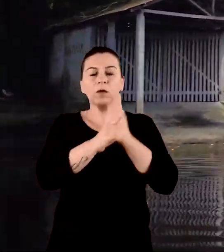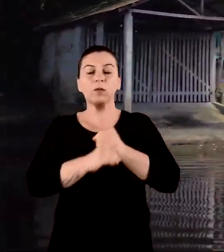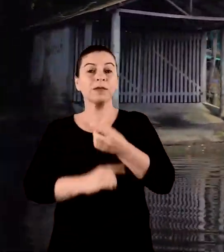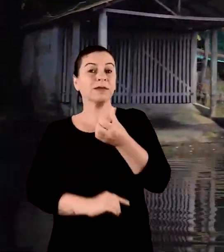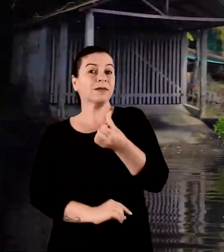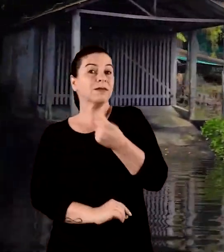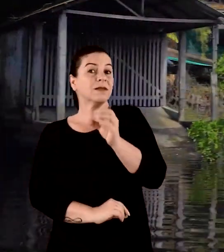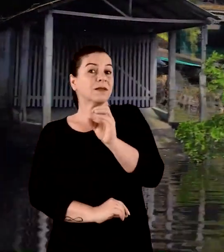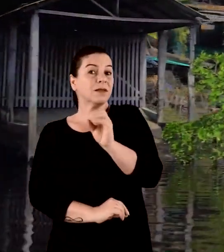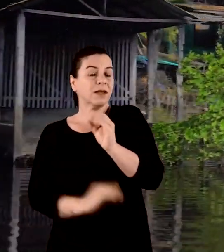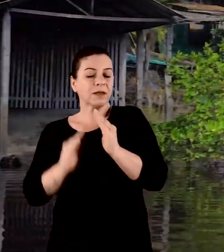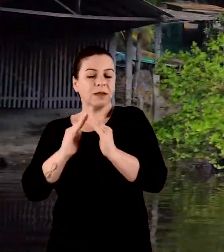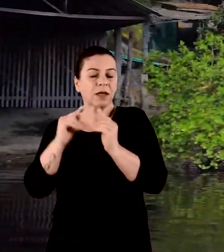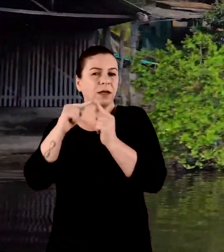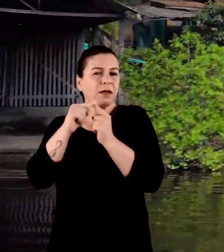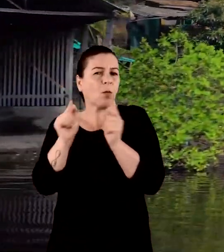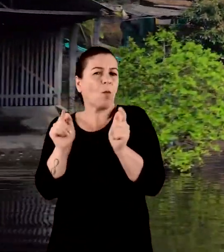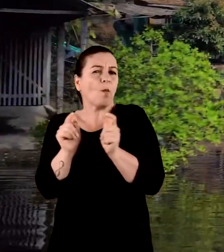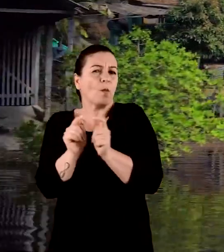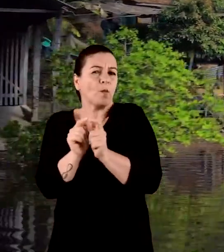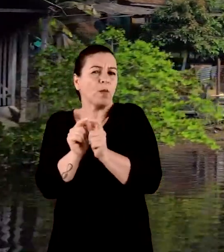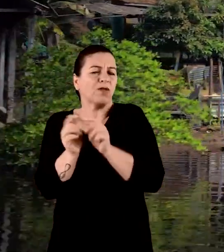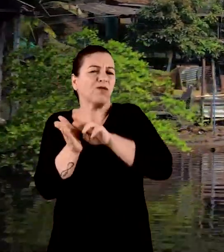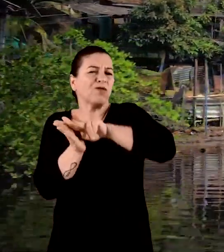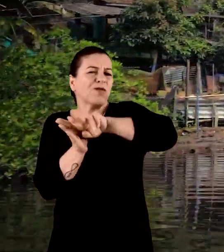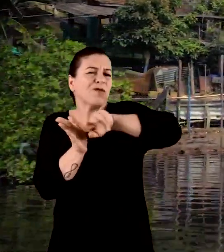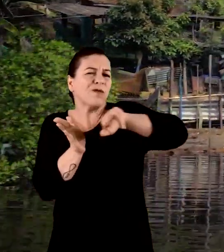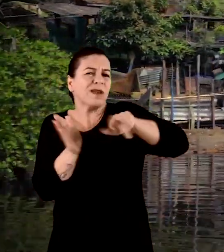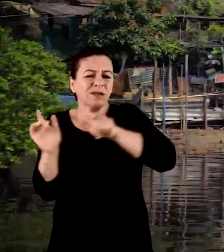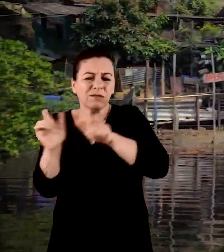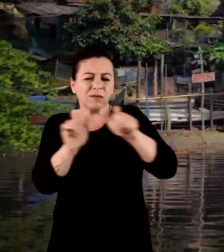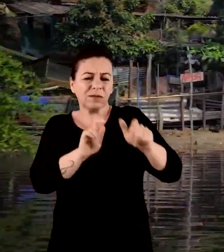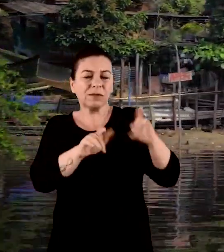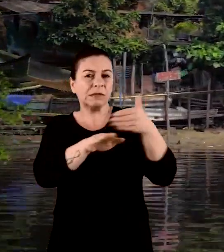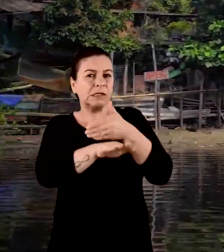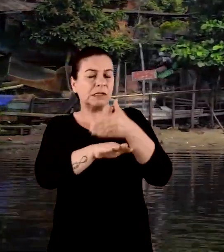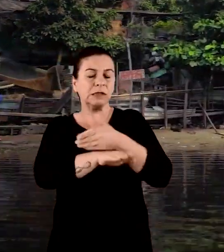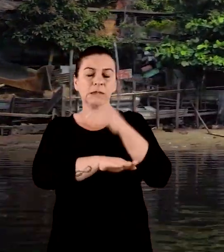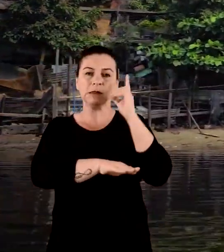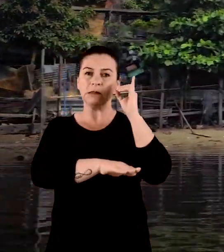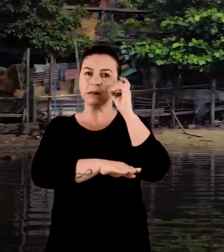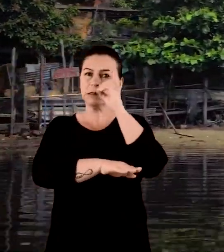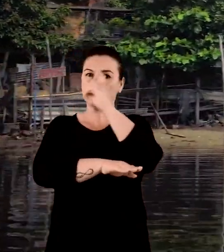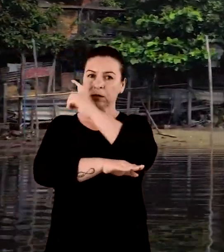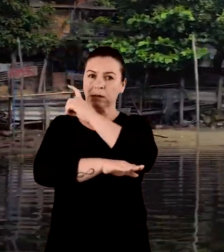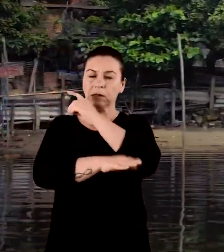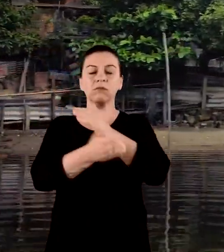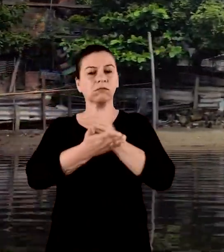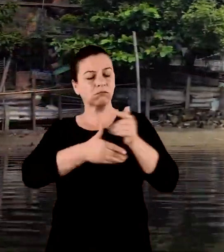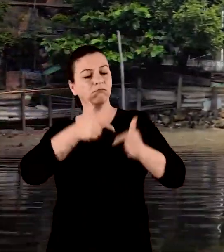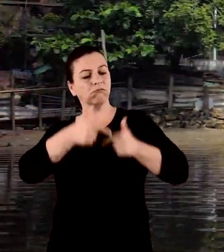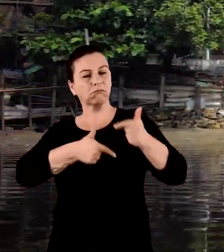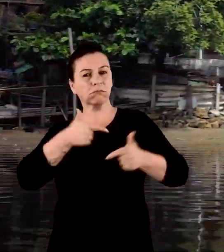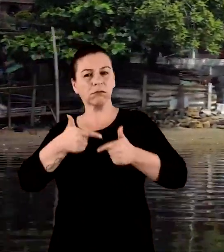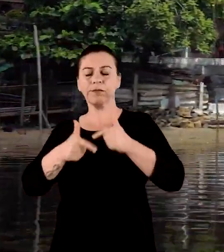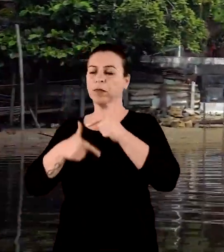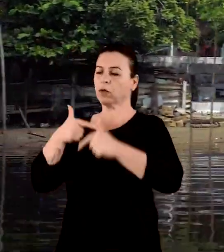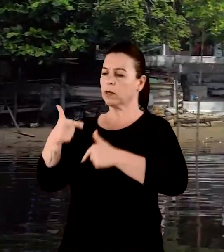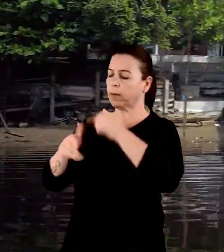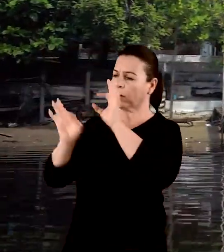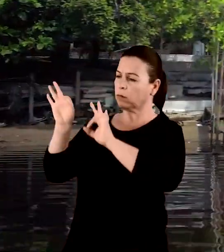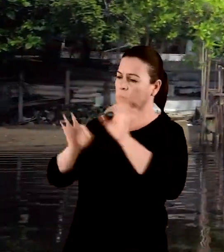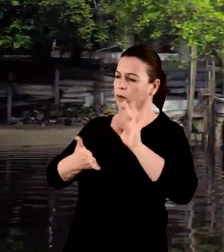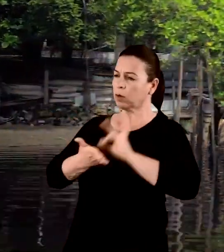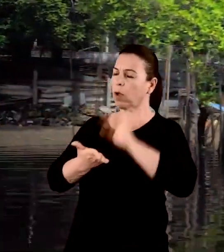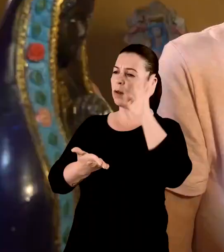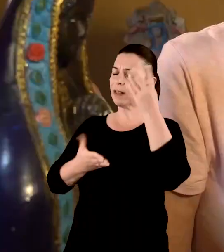em torno de 60 igrejinhas, nas mais diversas localidades, acesso difícil, e comecei a fazer esse trabalho. E o trabalho